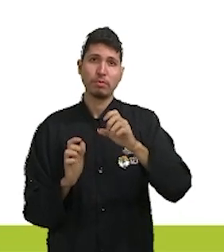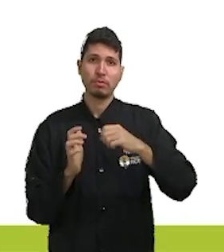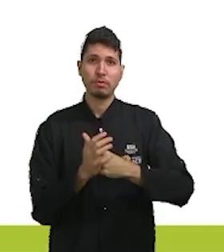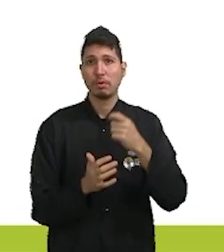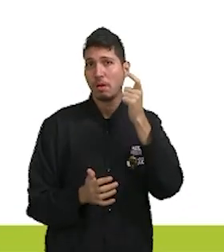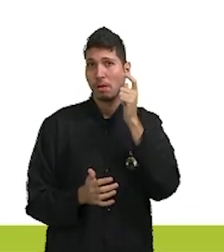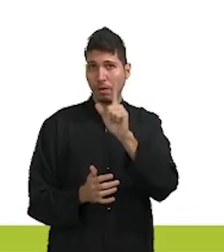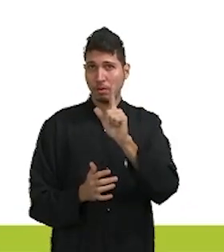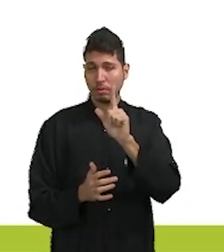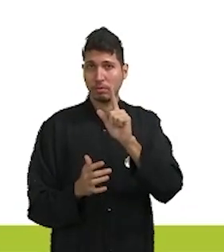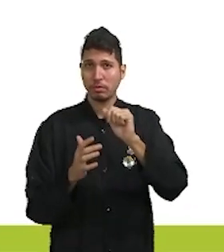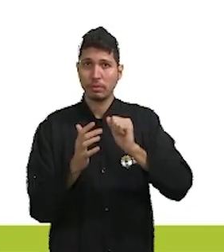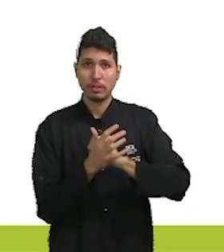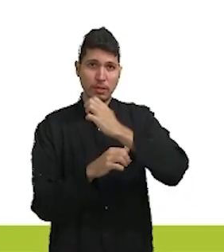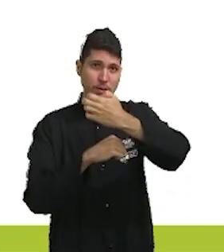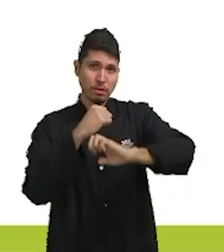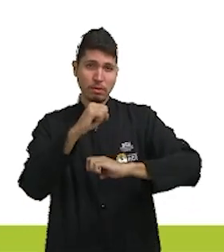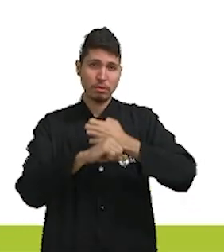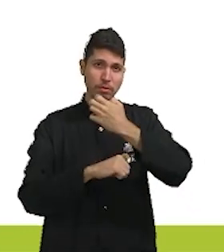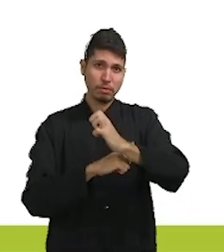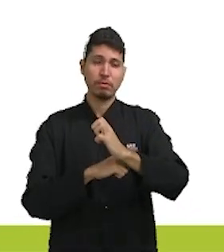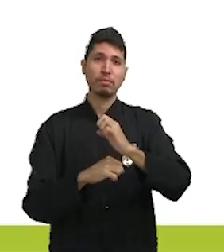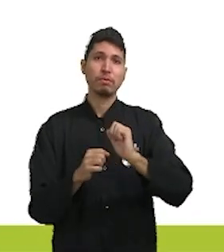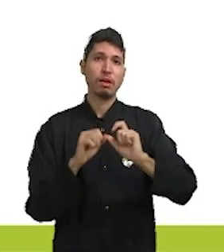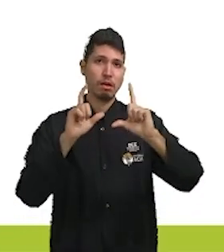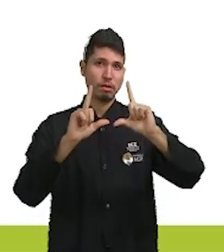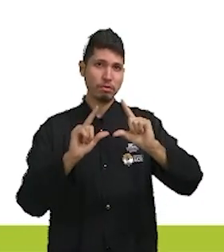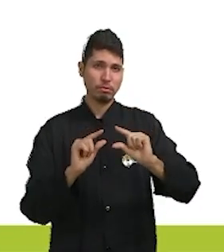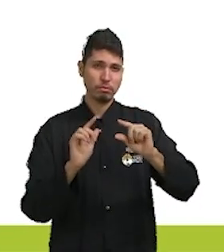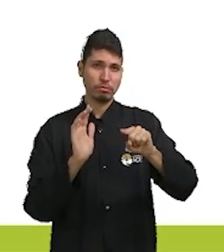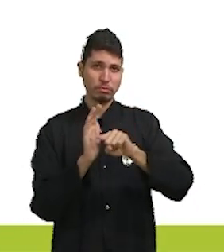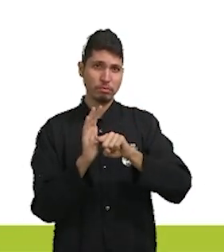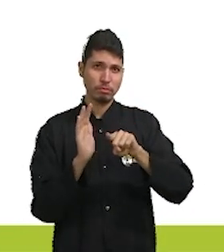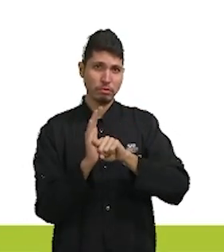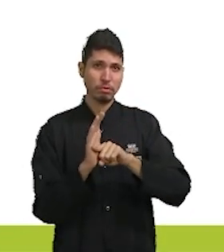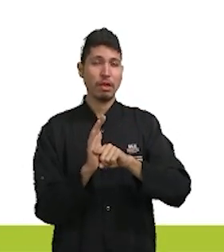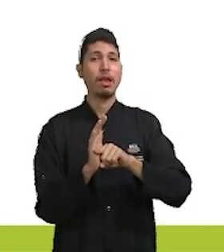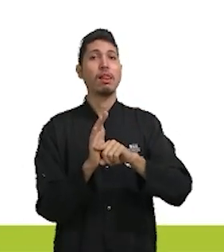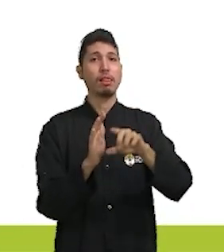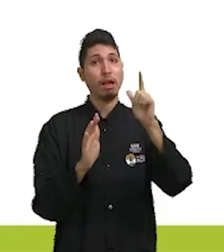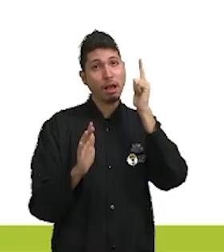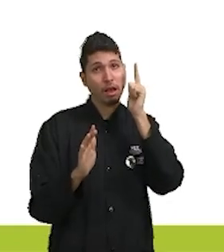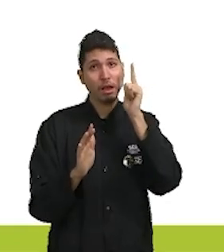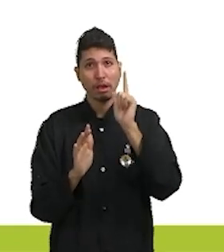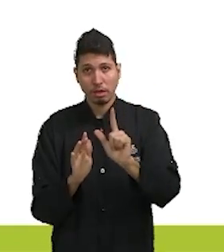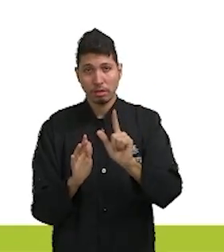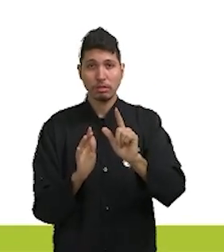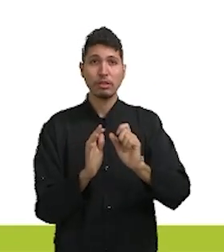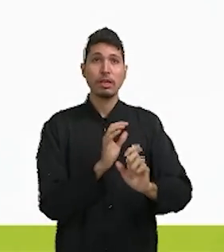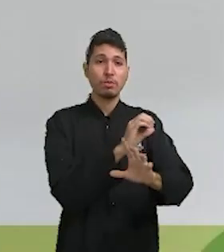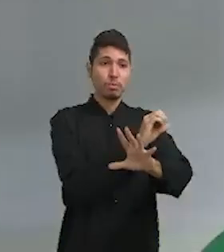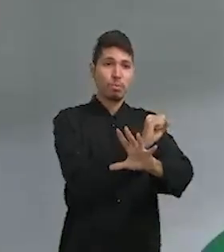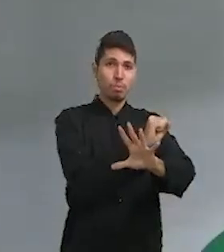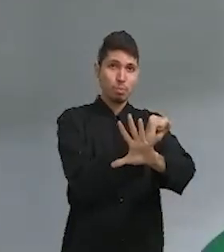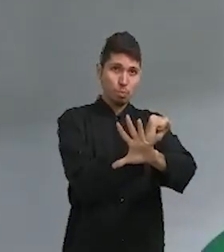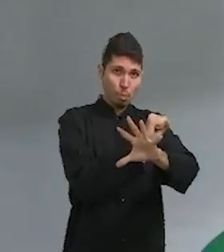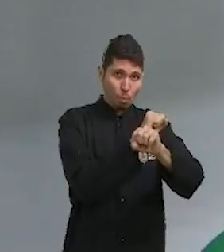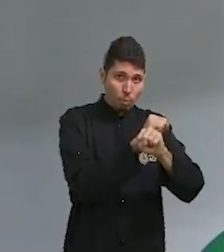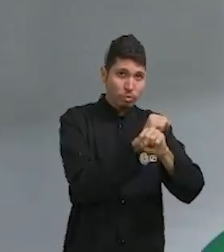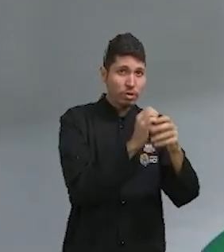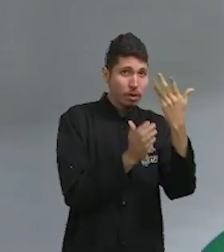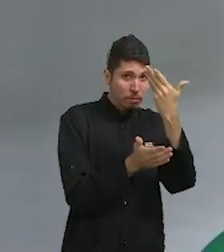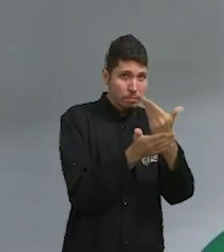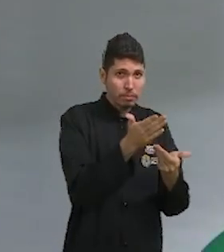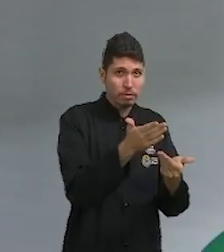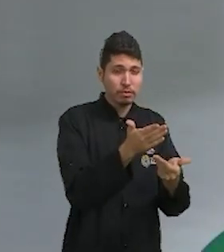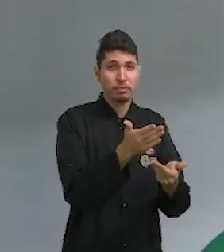de elétrons. A redução ganha, a oxidação